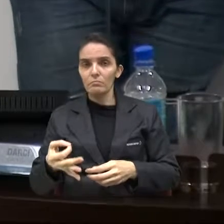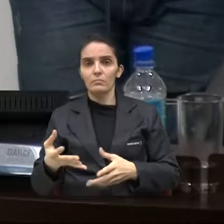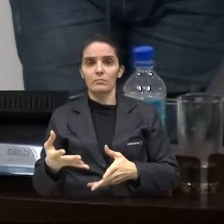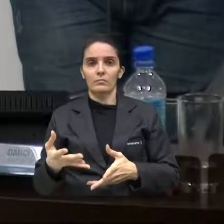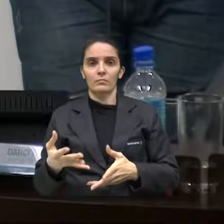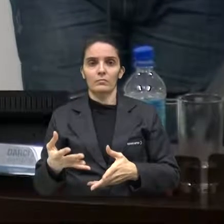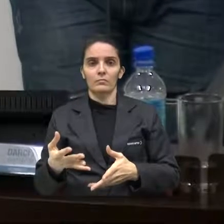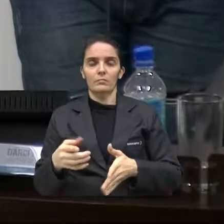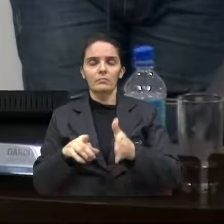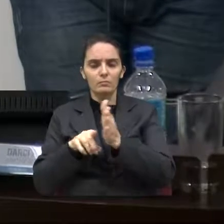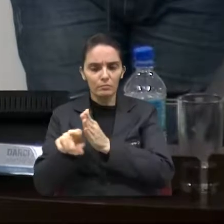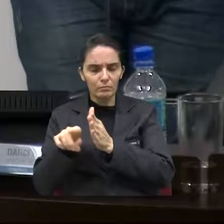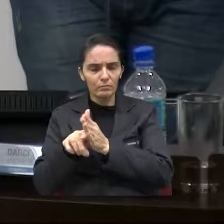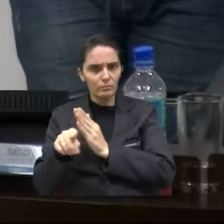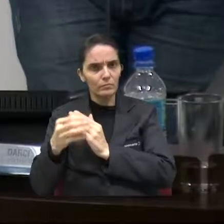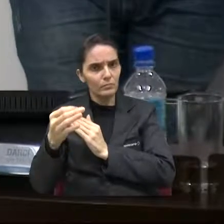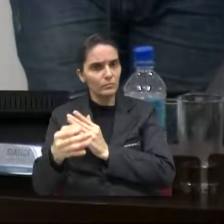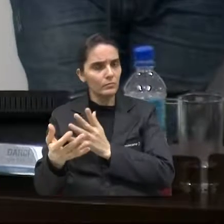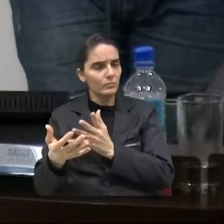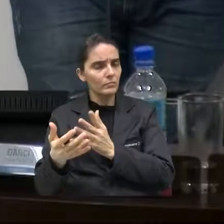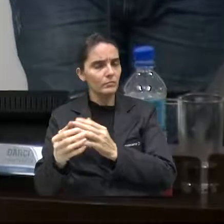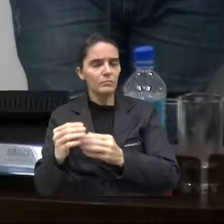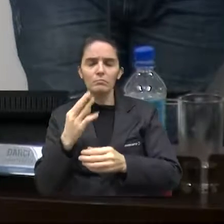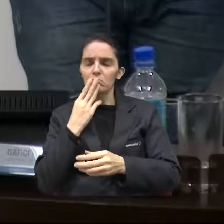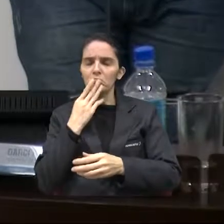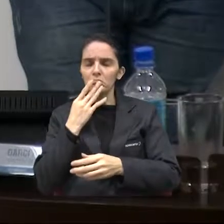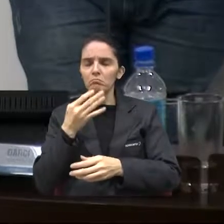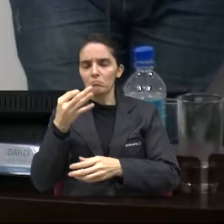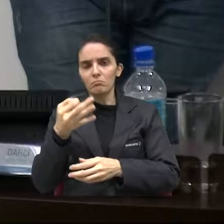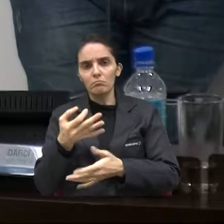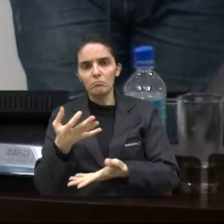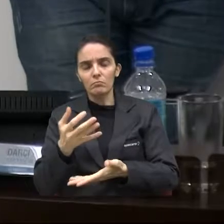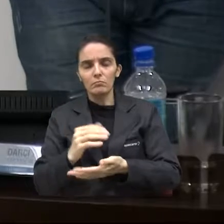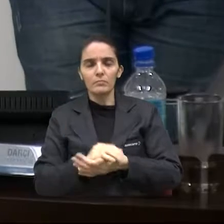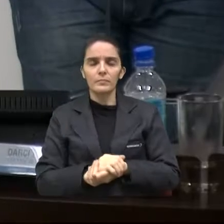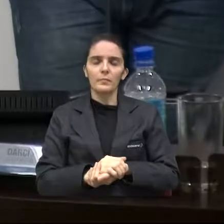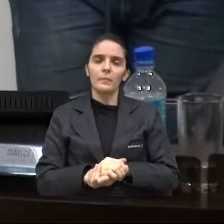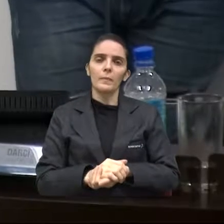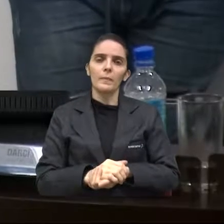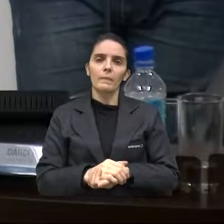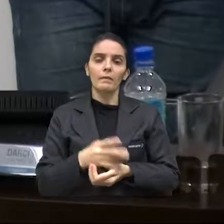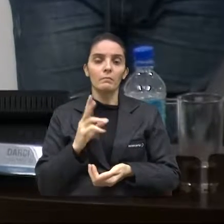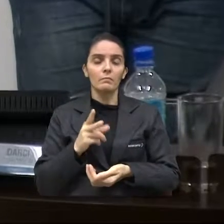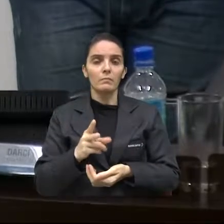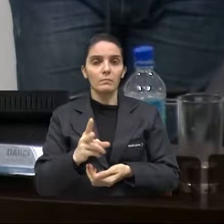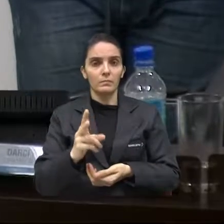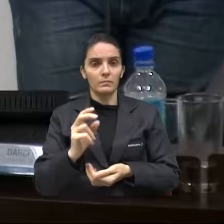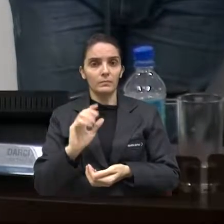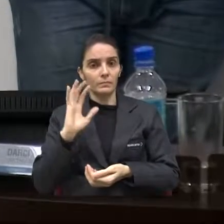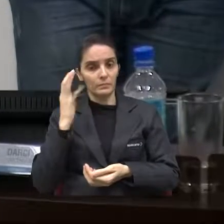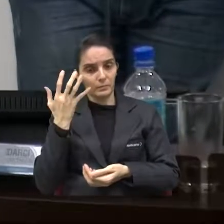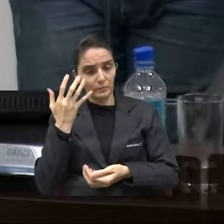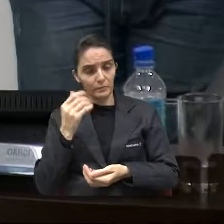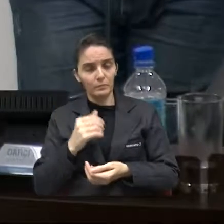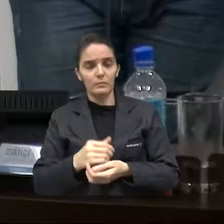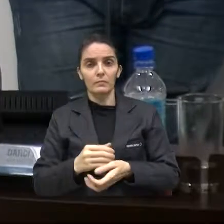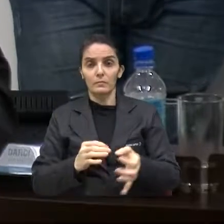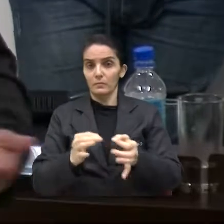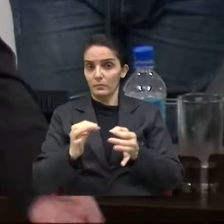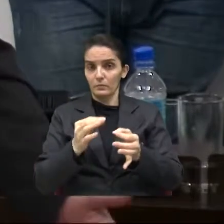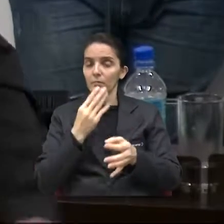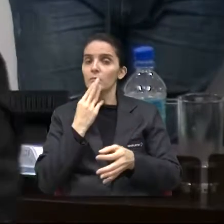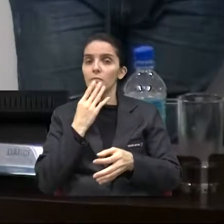buscar informações referentes a isto, e assim o fiz, né? E assim o farei com outros projetos que